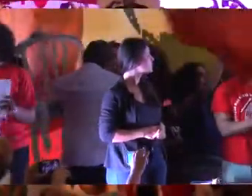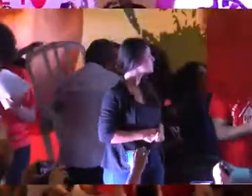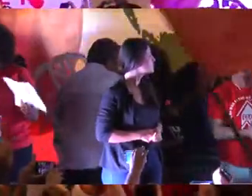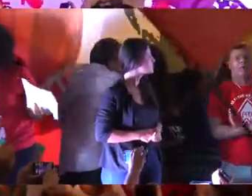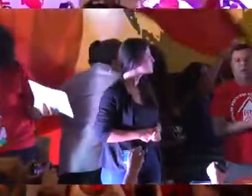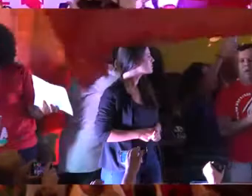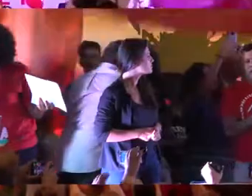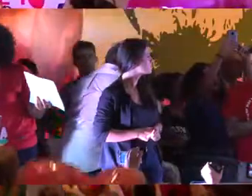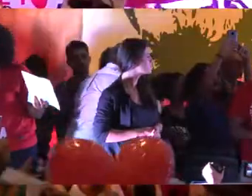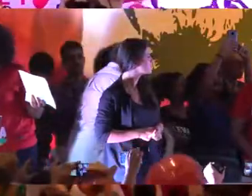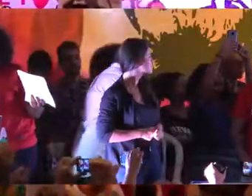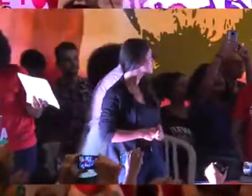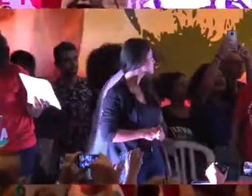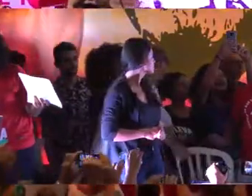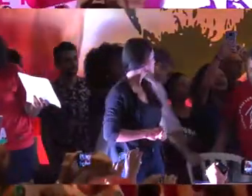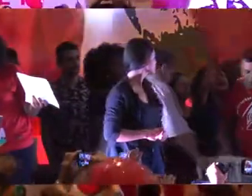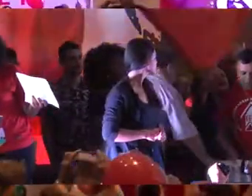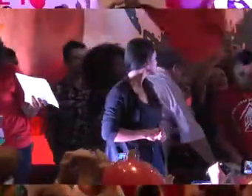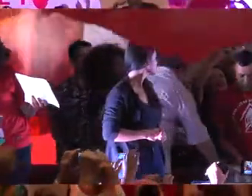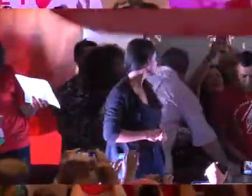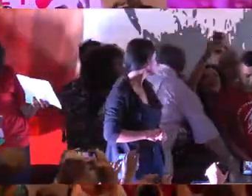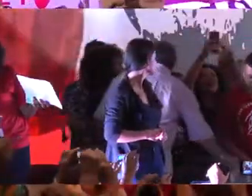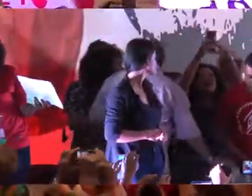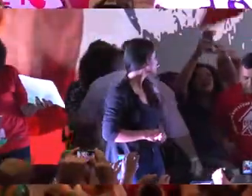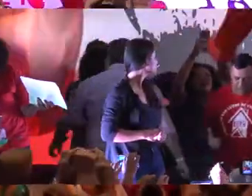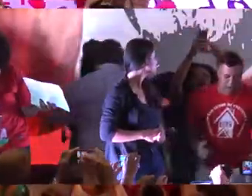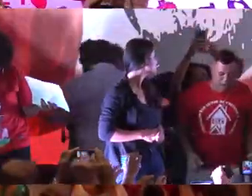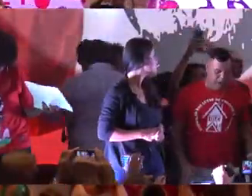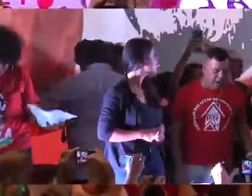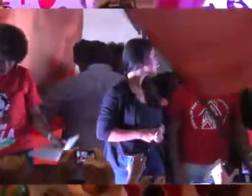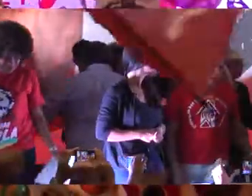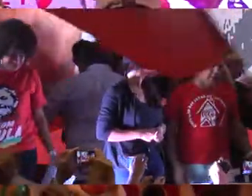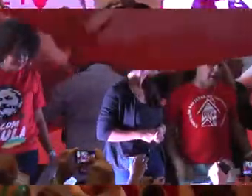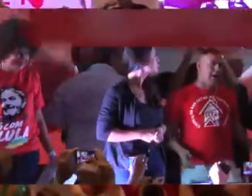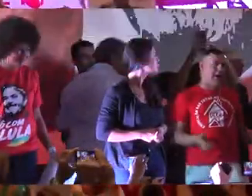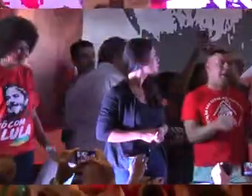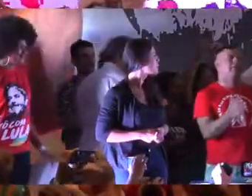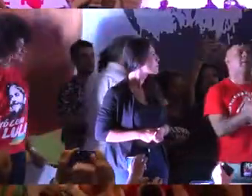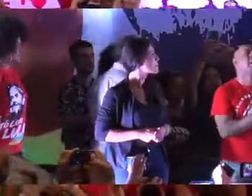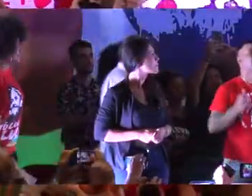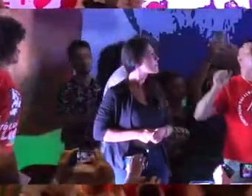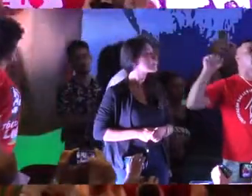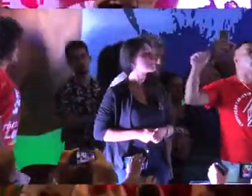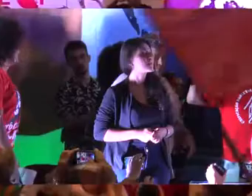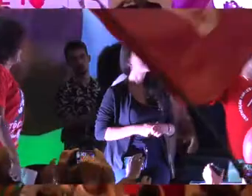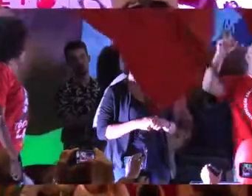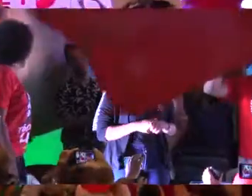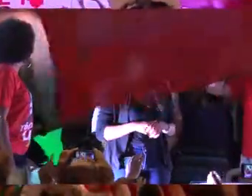Thank you.